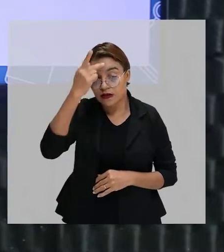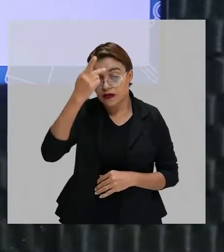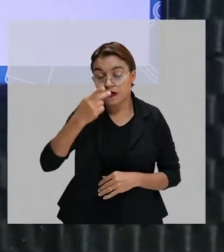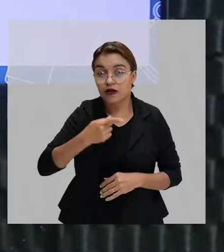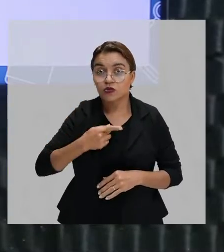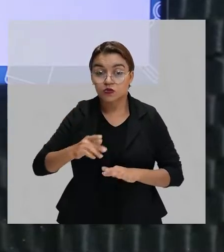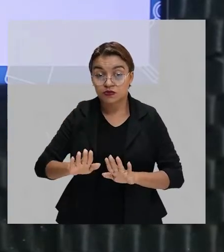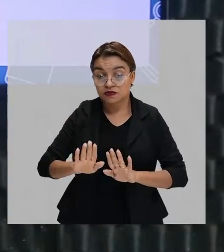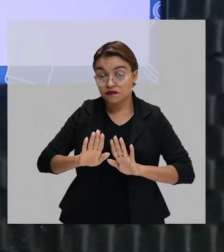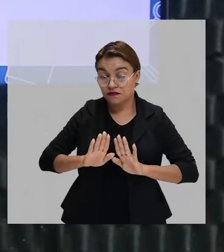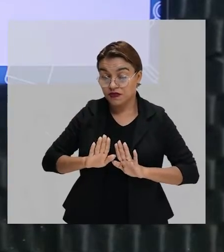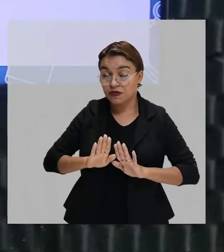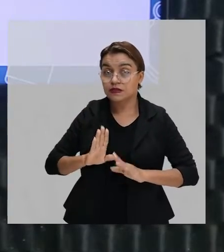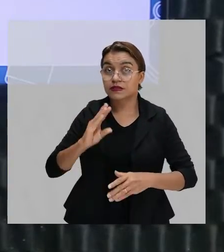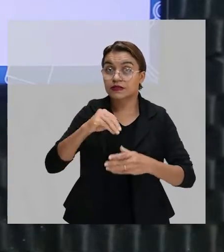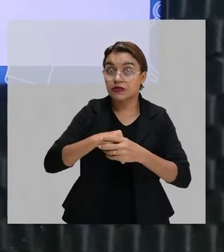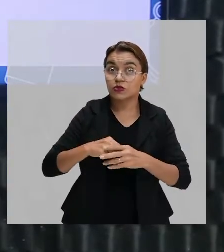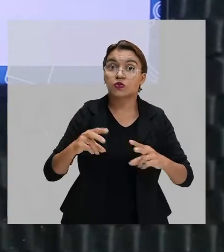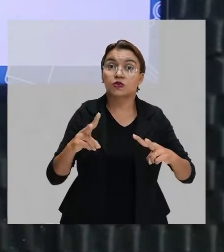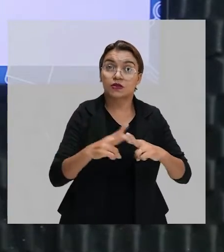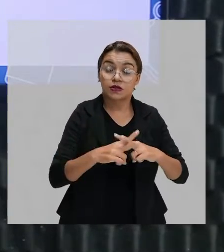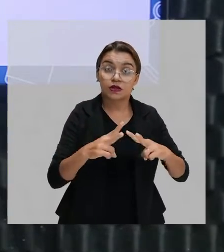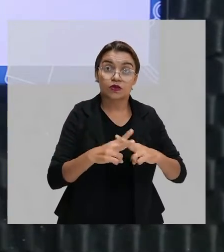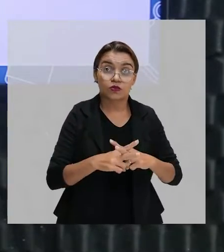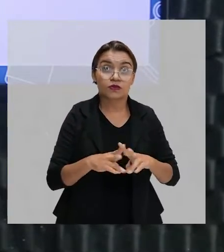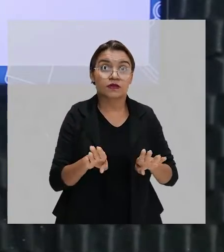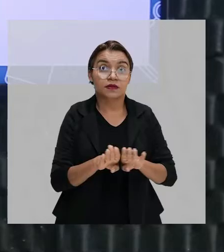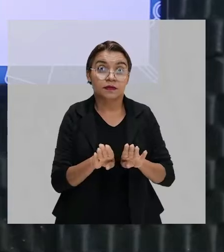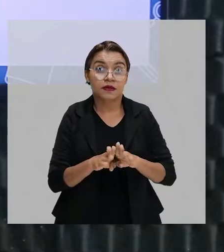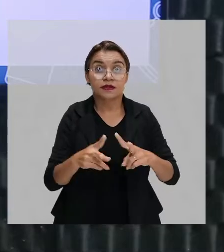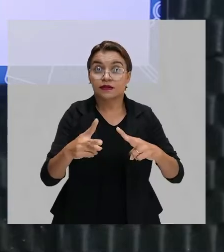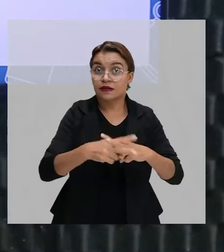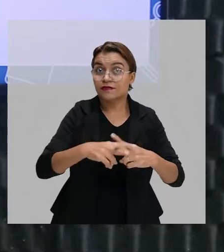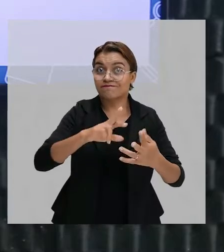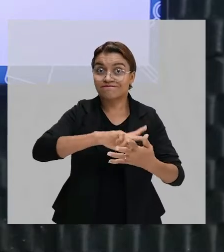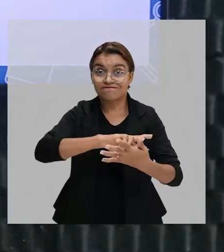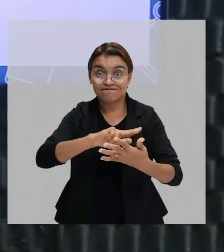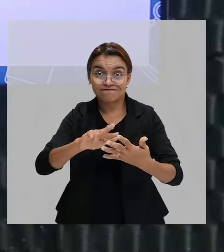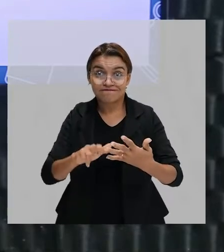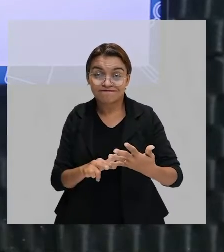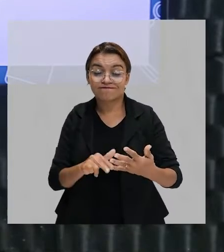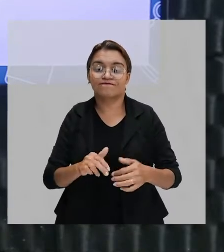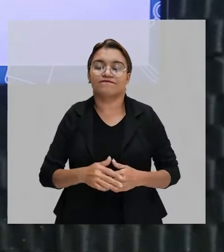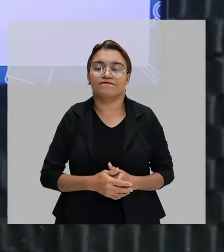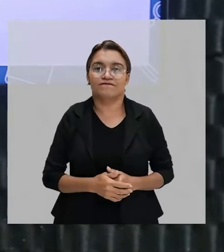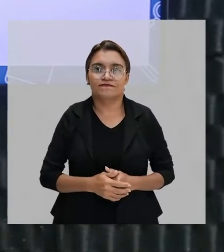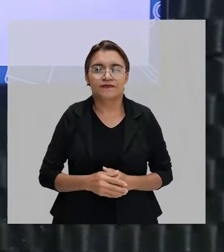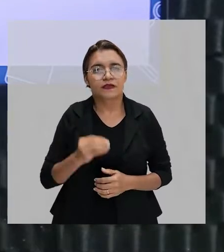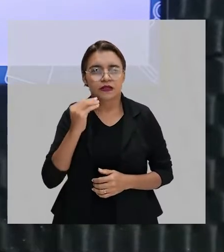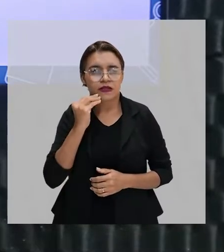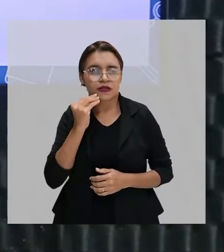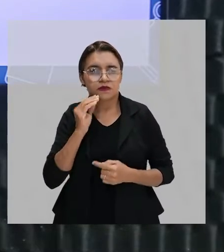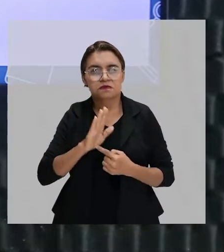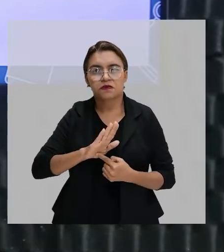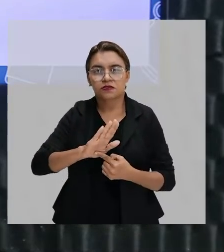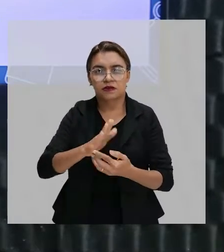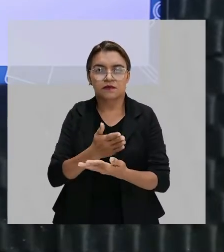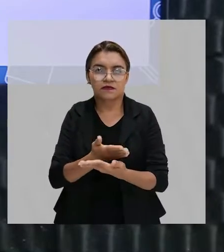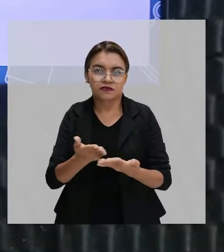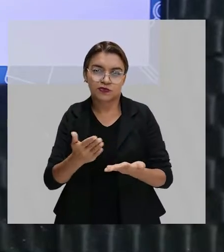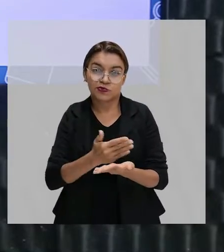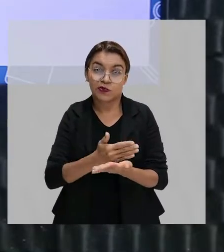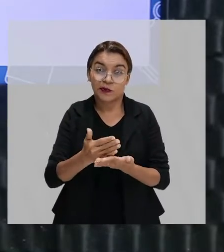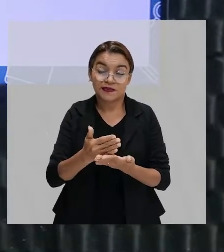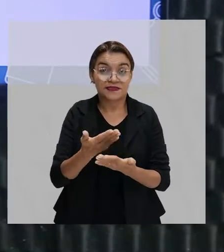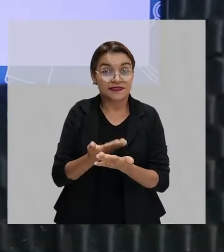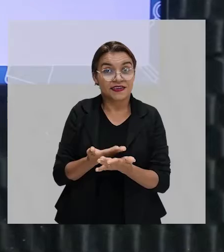tá e o dentro da luta quanto da arte marcial é o que eu venho tentando me mostrar para vocês desde